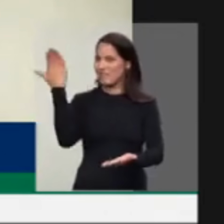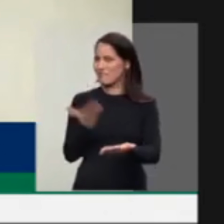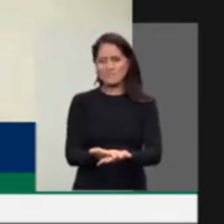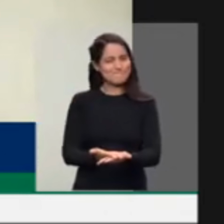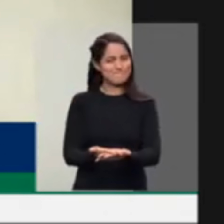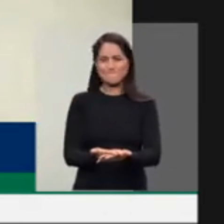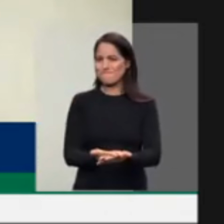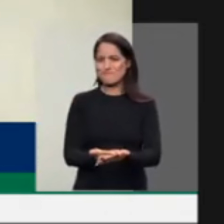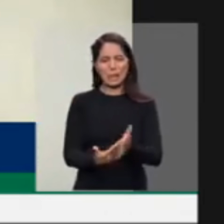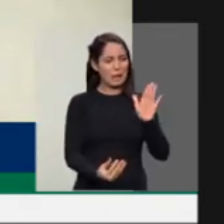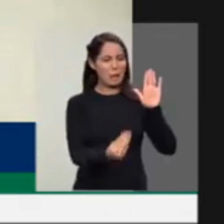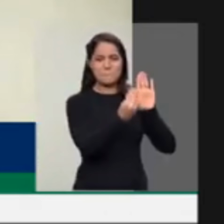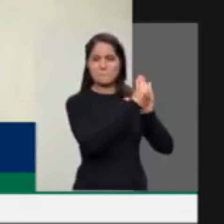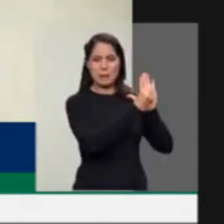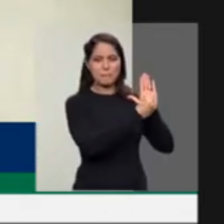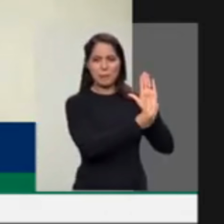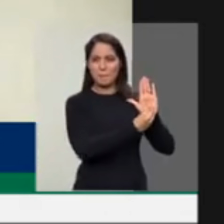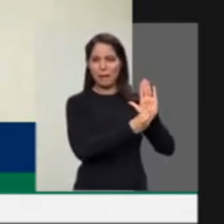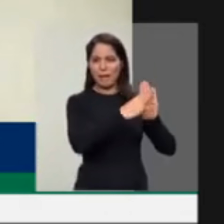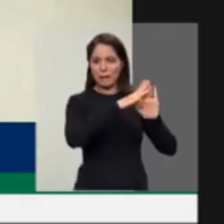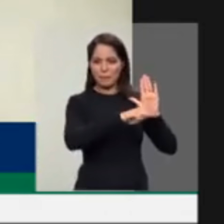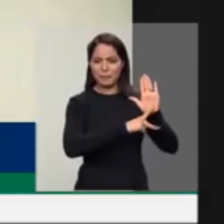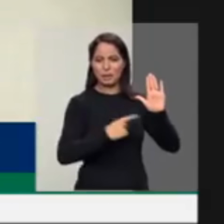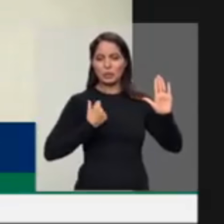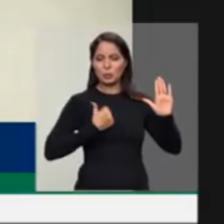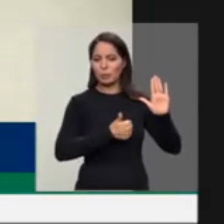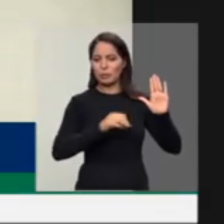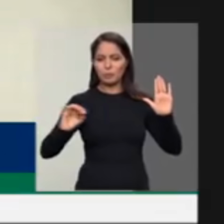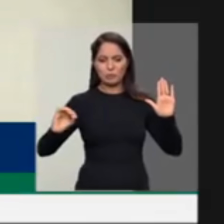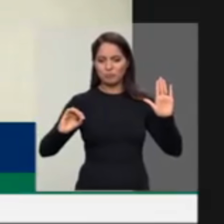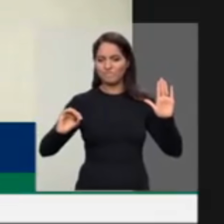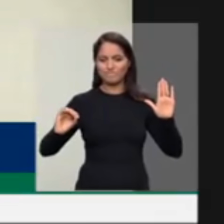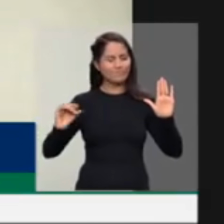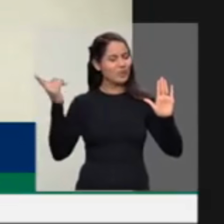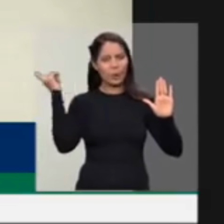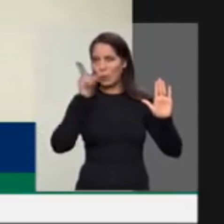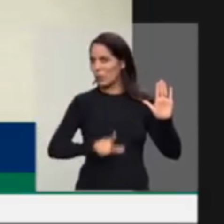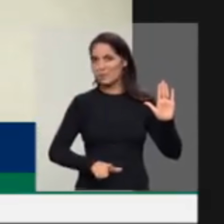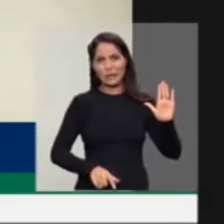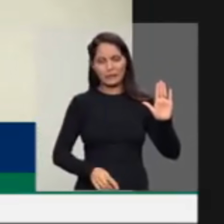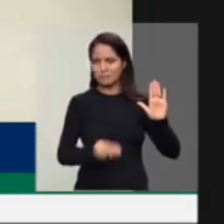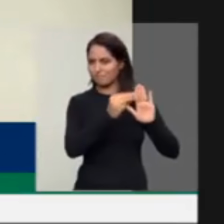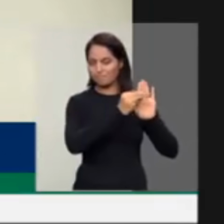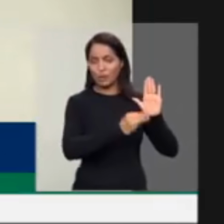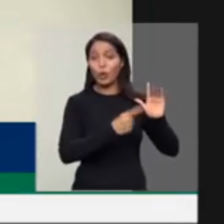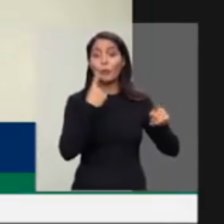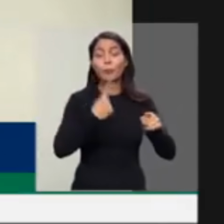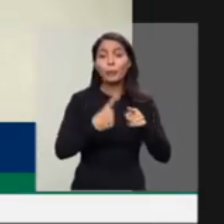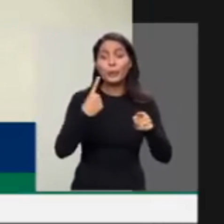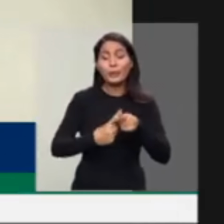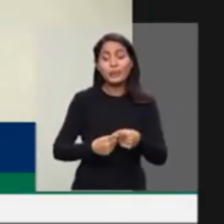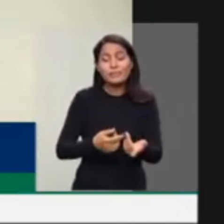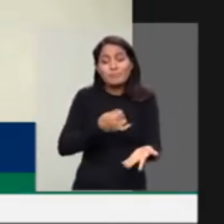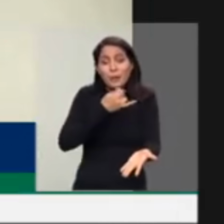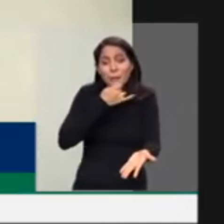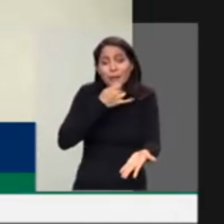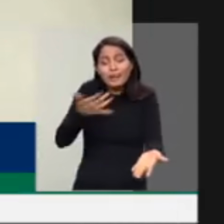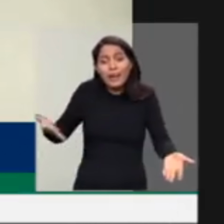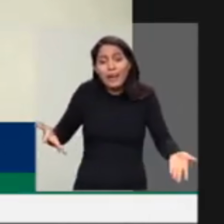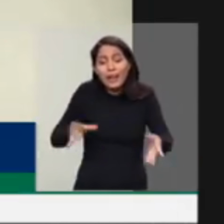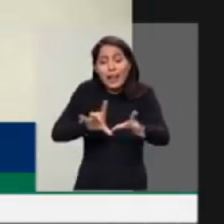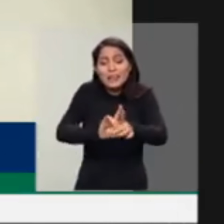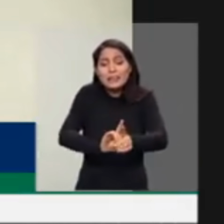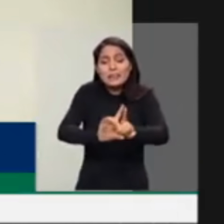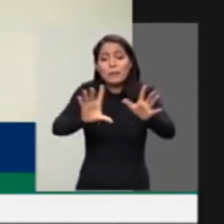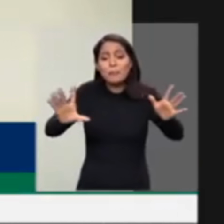ainda pautar a MP número 1000, e tudo isso é muito lamentável, né? Lamentável porque a democracia ela nunca